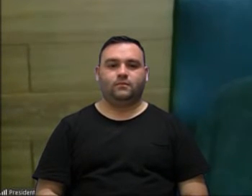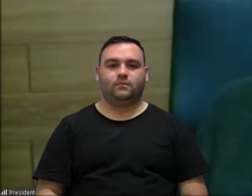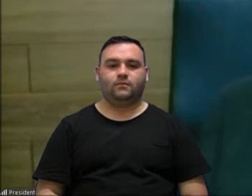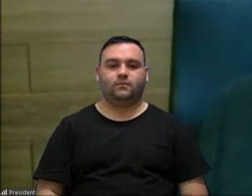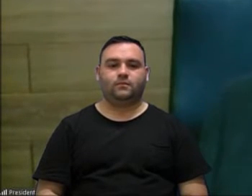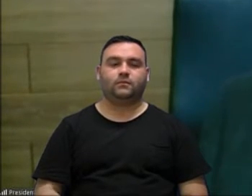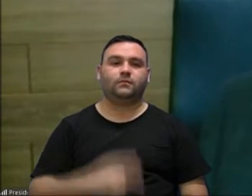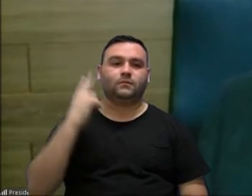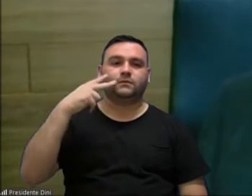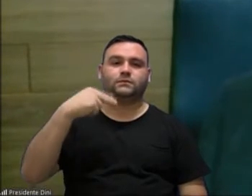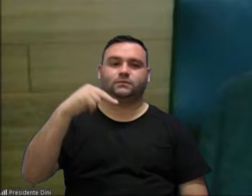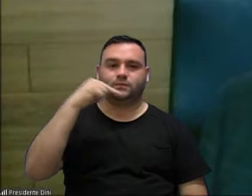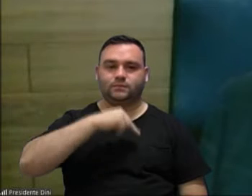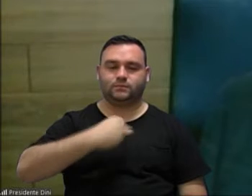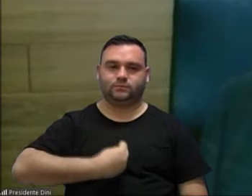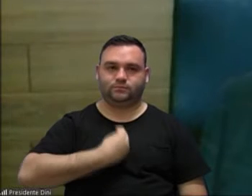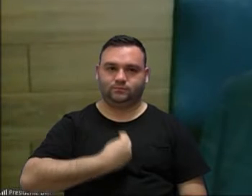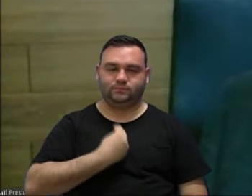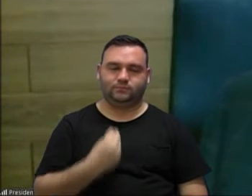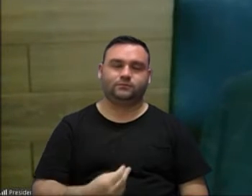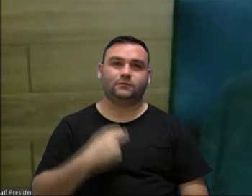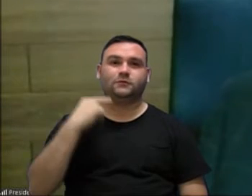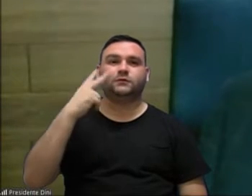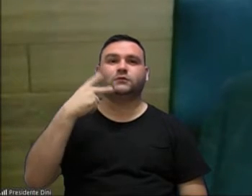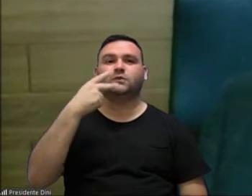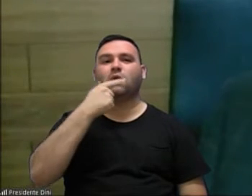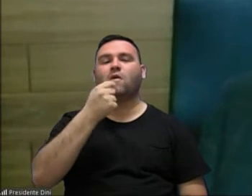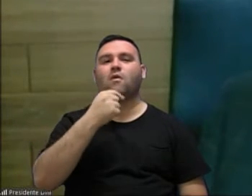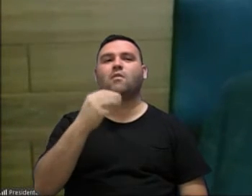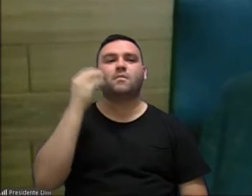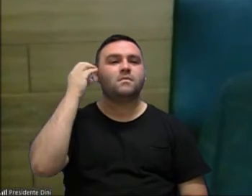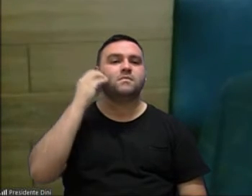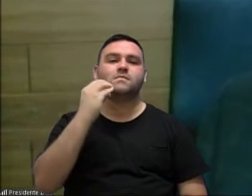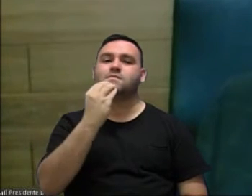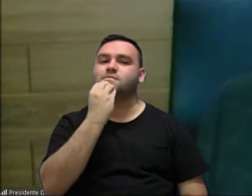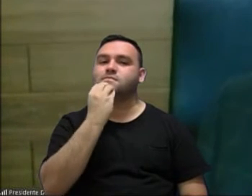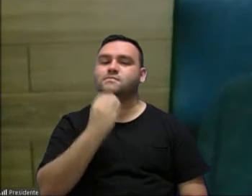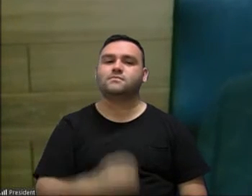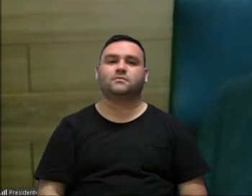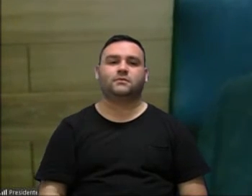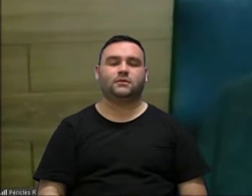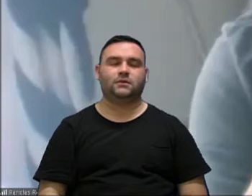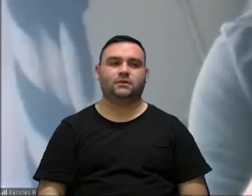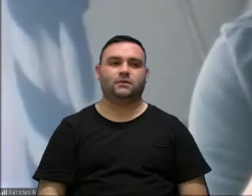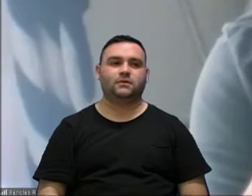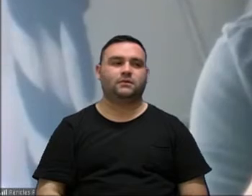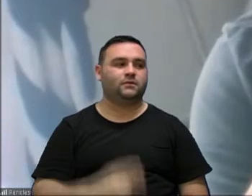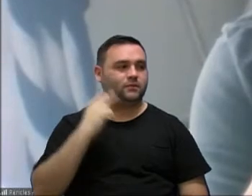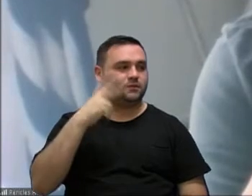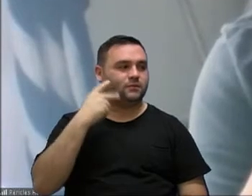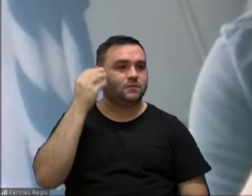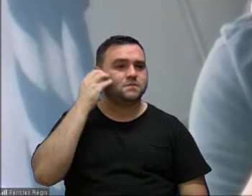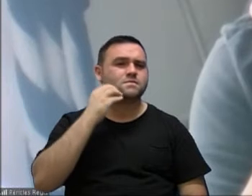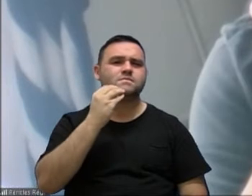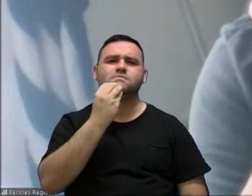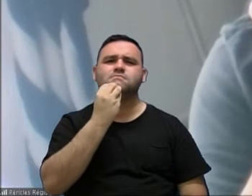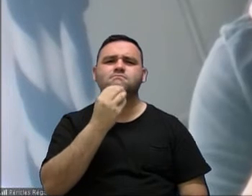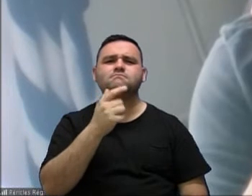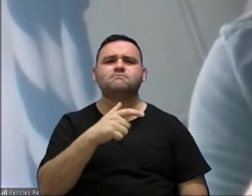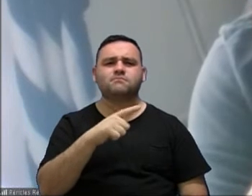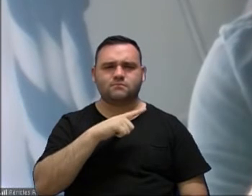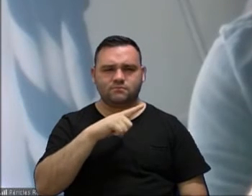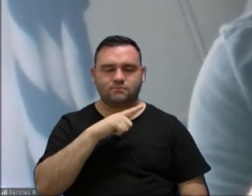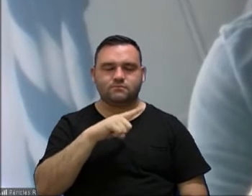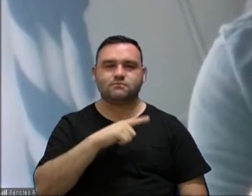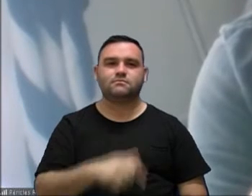vereador Neto está presente vereador Anselmo Augusto Branco Bastos cadê o vereador Anselmo? vi está